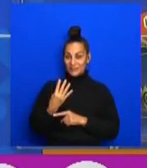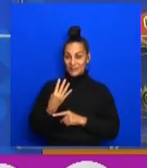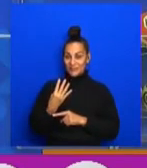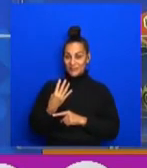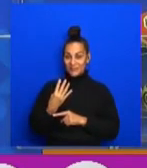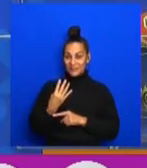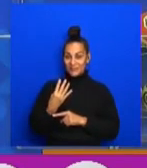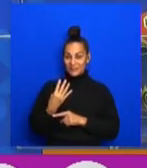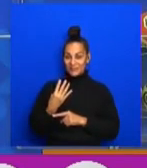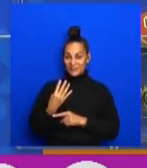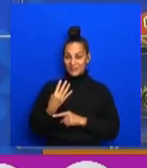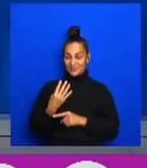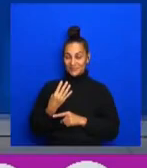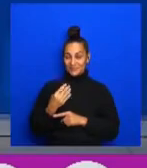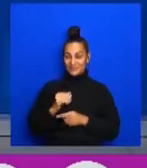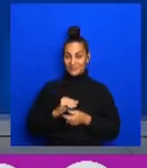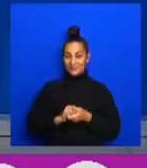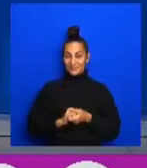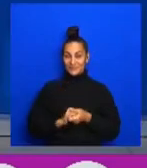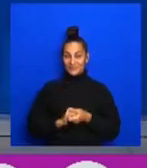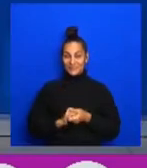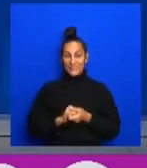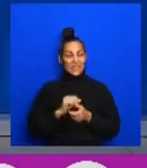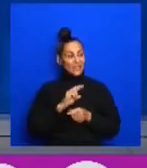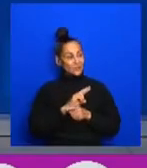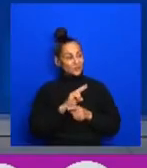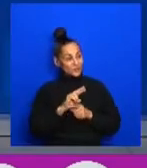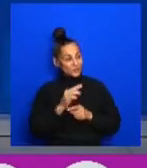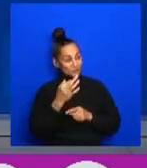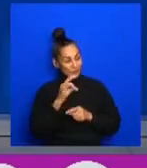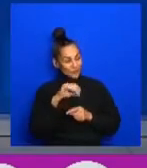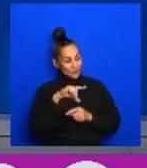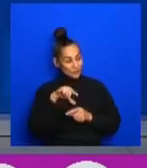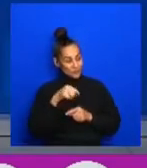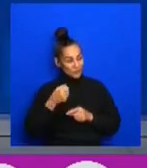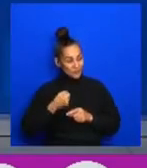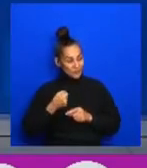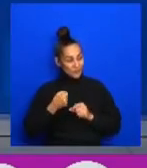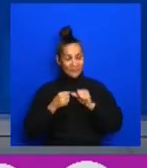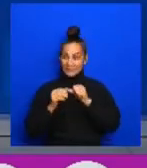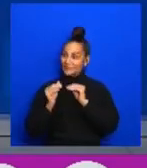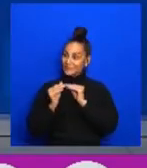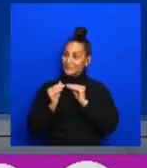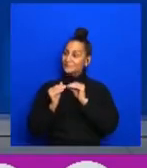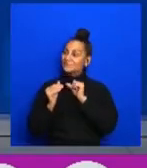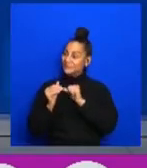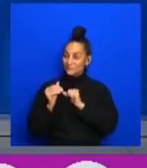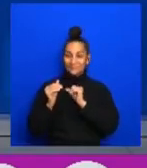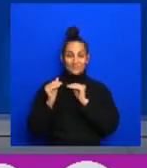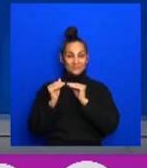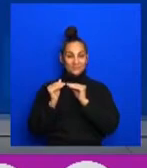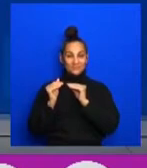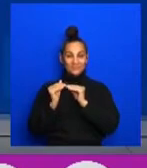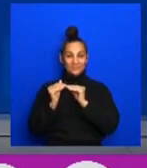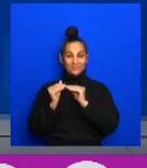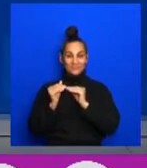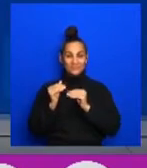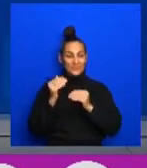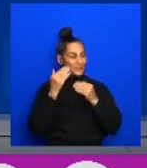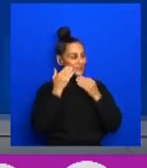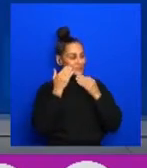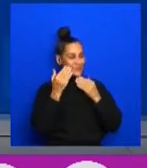e 24. Auditoras, confirmam os números sorteados? Sim, confirmo. Sim,